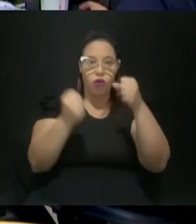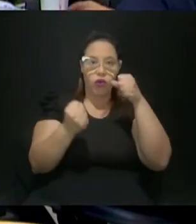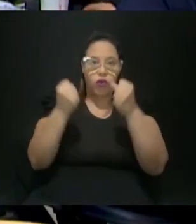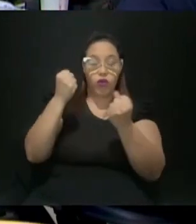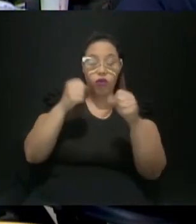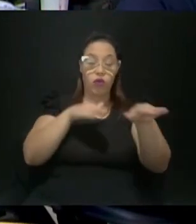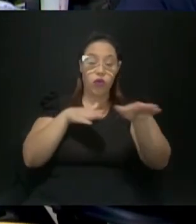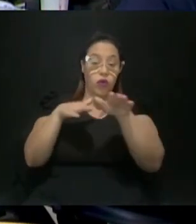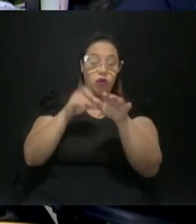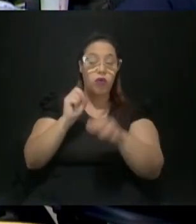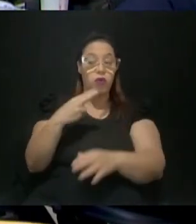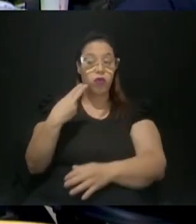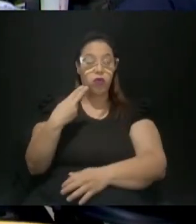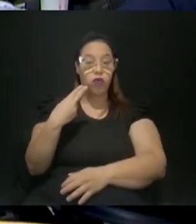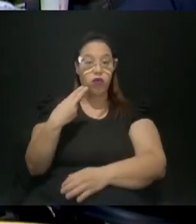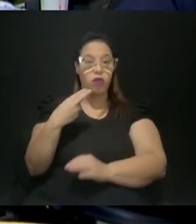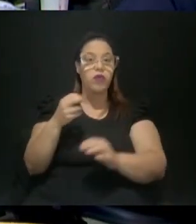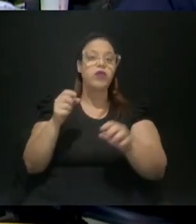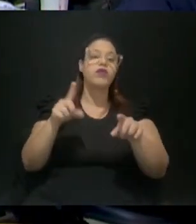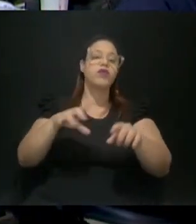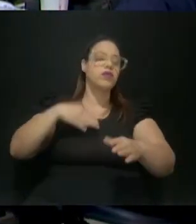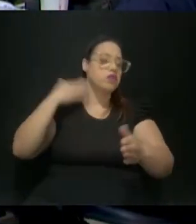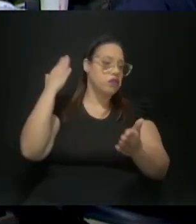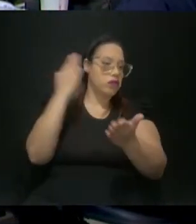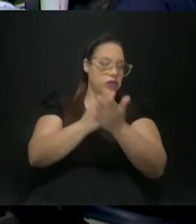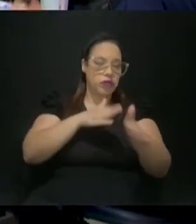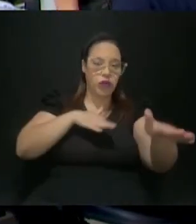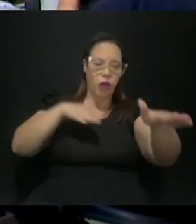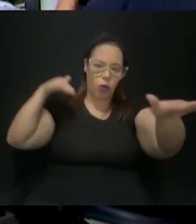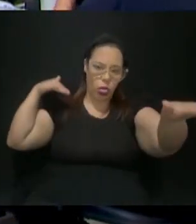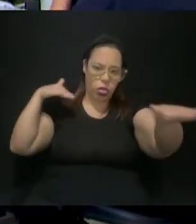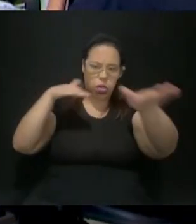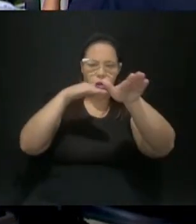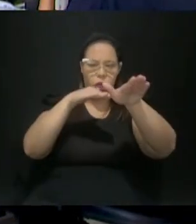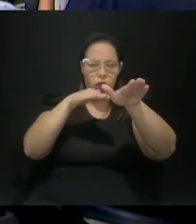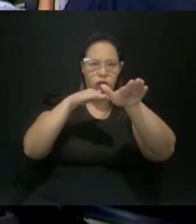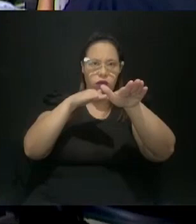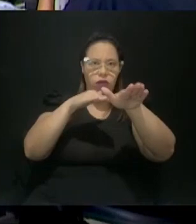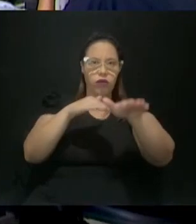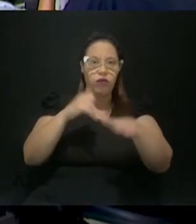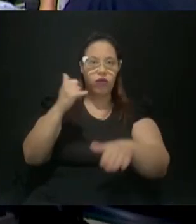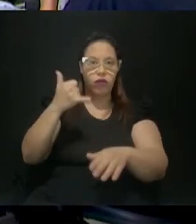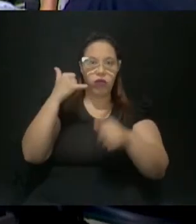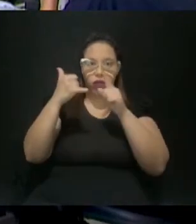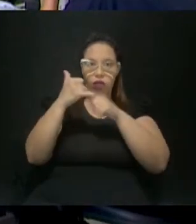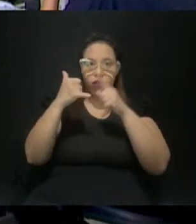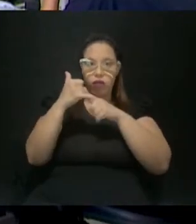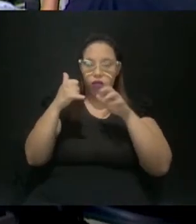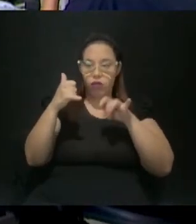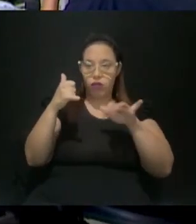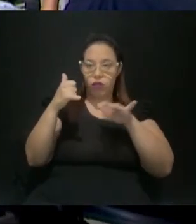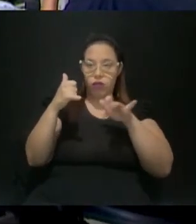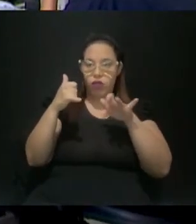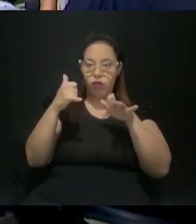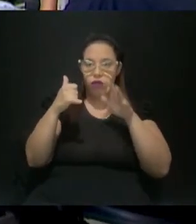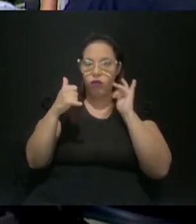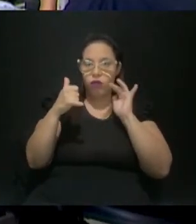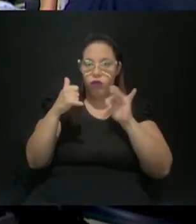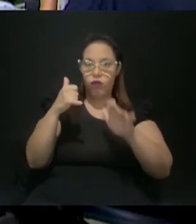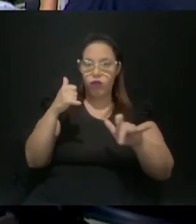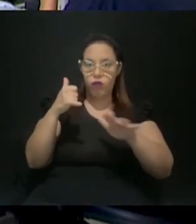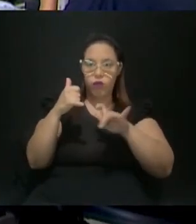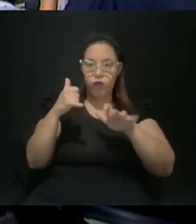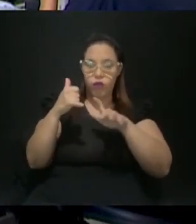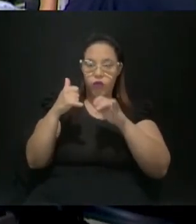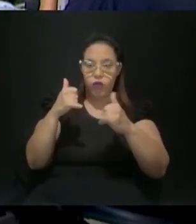E, imediatamente, a viatura já é despachada. Ao mesmo tempo que o chat está sendo acionado, que está havendo a conversa pelo